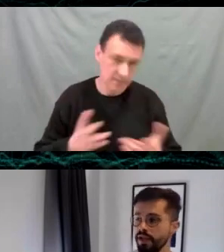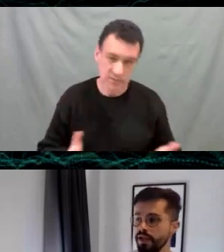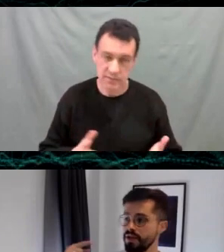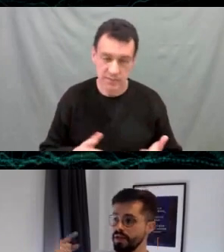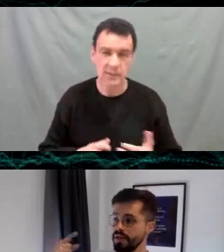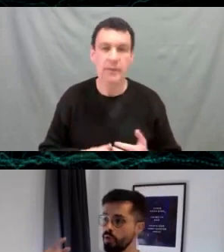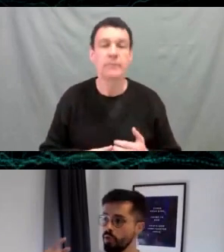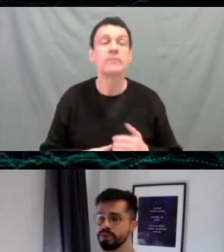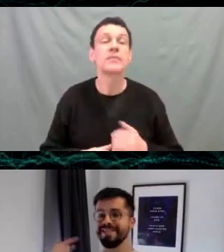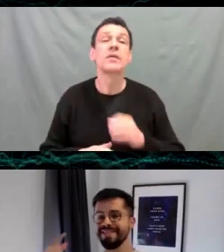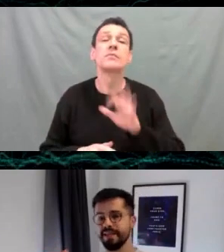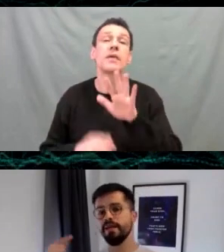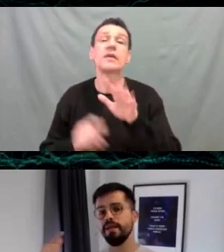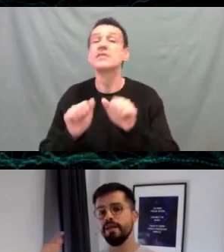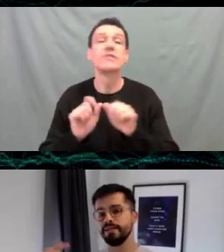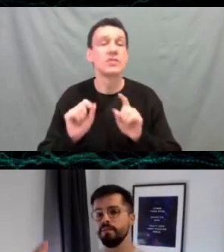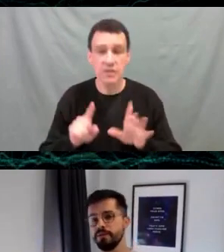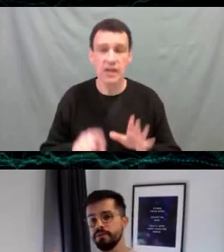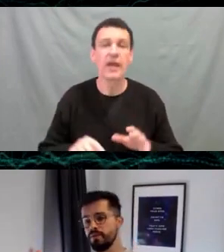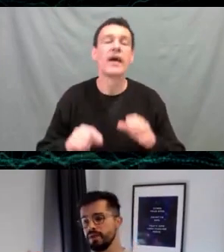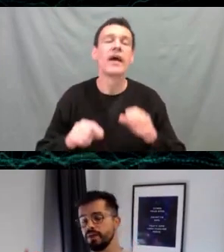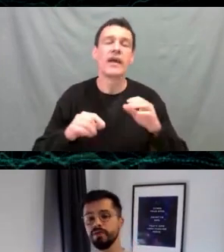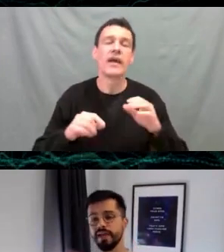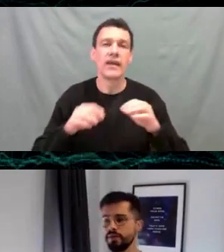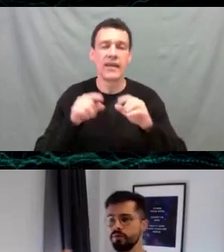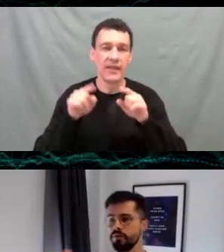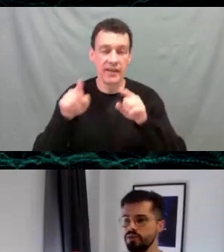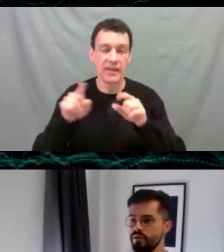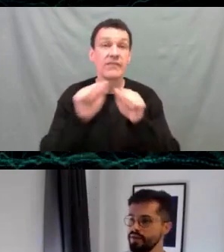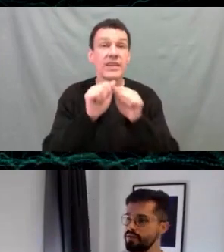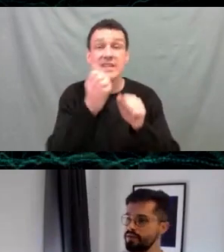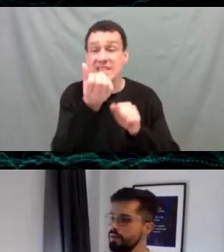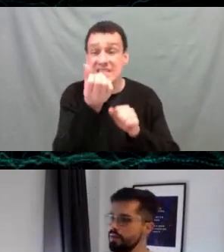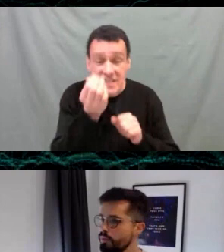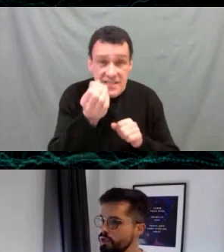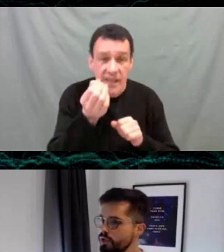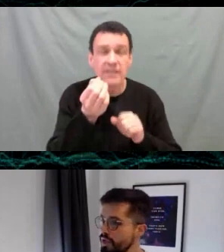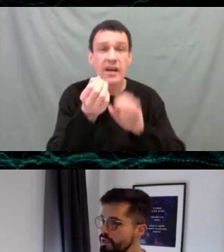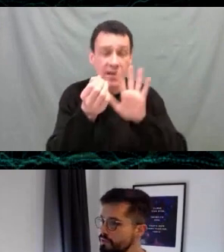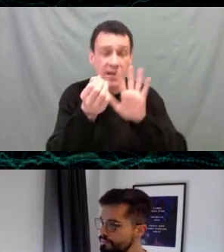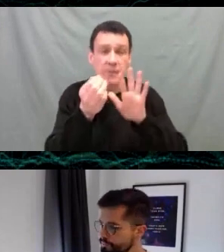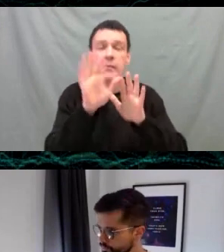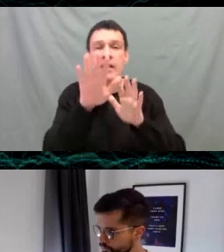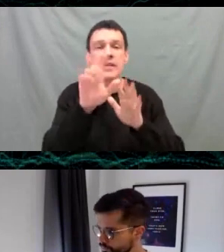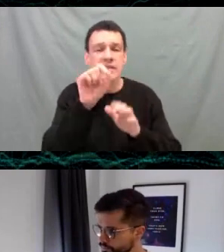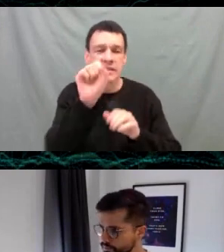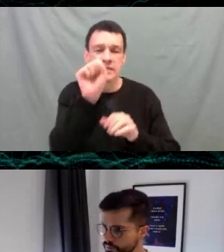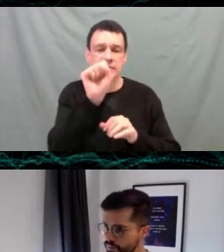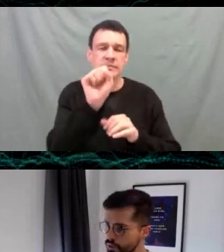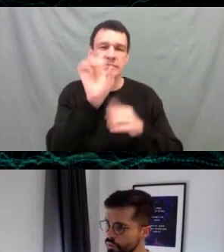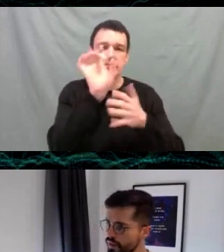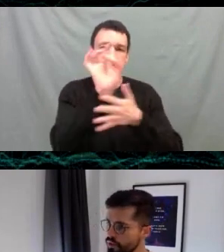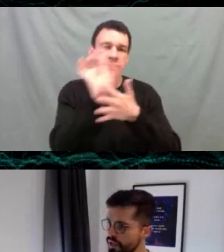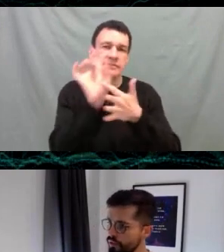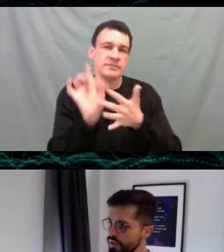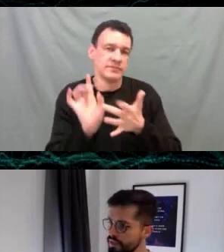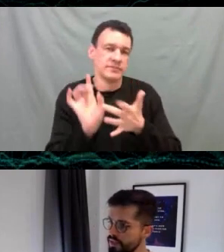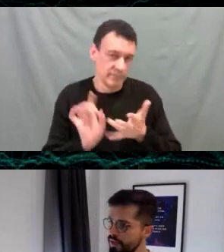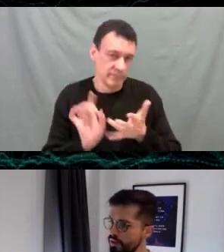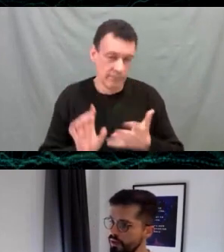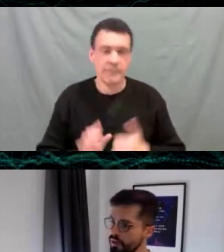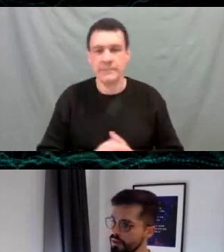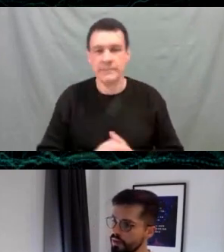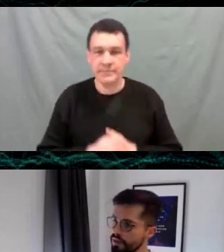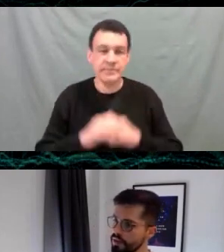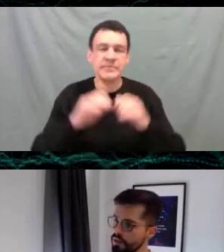ele tá fazendo o quê que tá fazendo os 60 ver traz que eu pedi para ele fazer com 10 segundos diferença Você pode ver isso no final